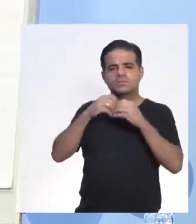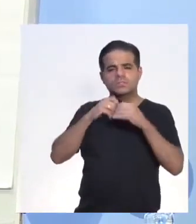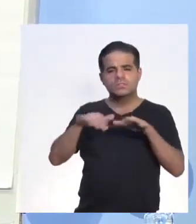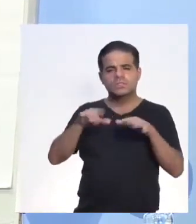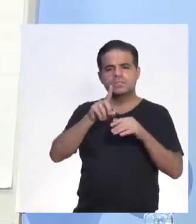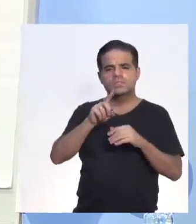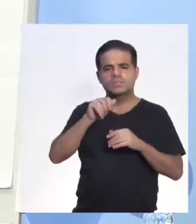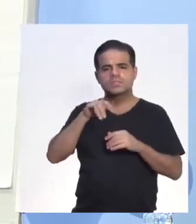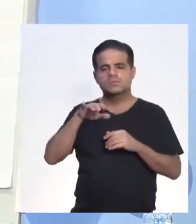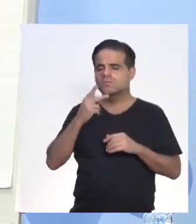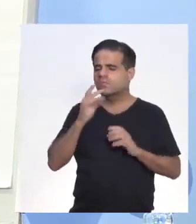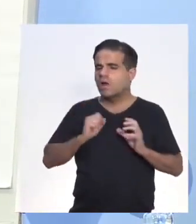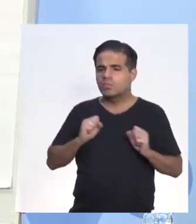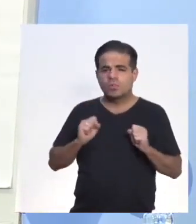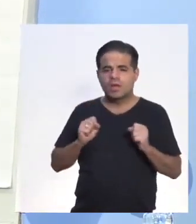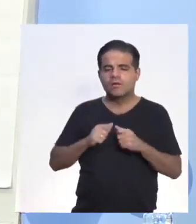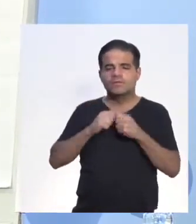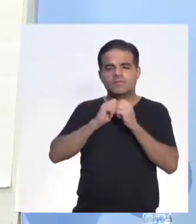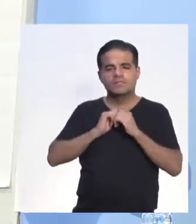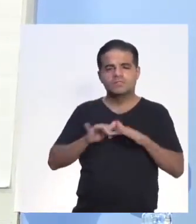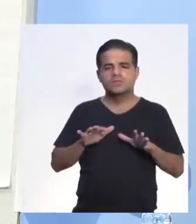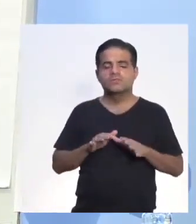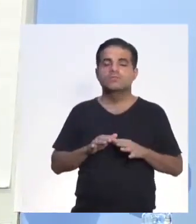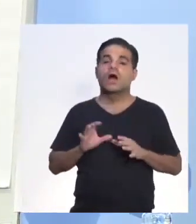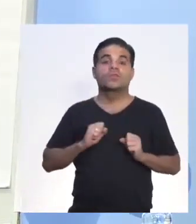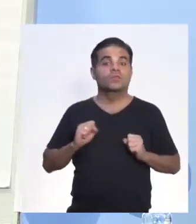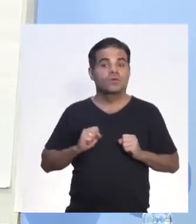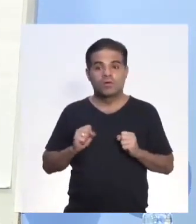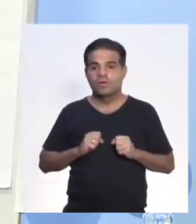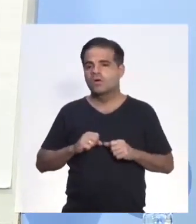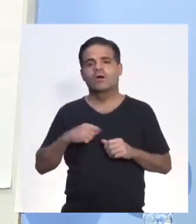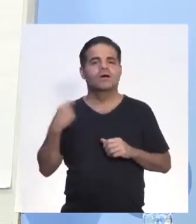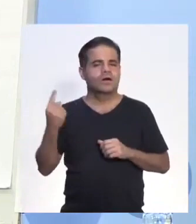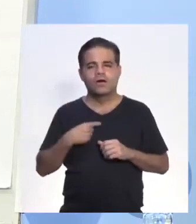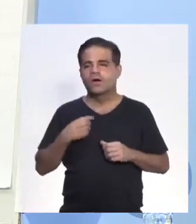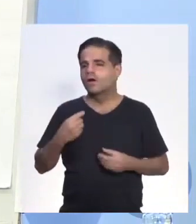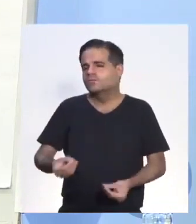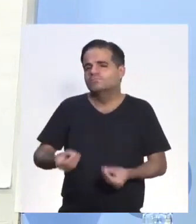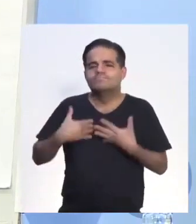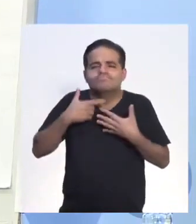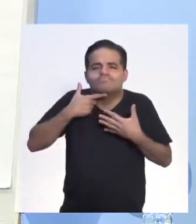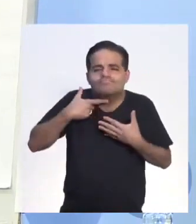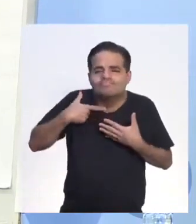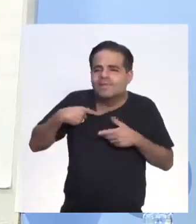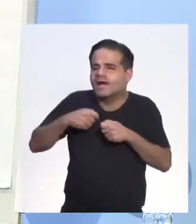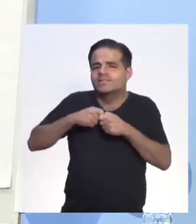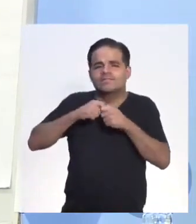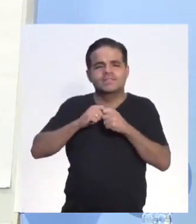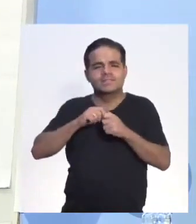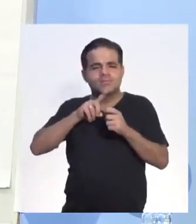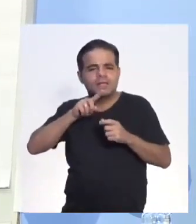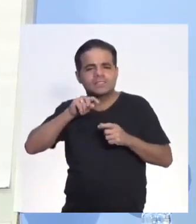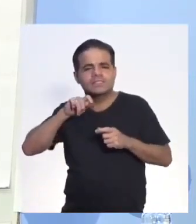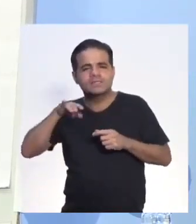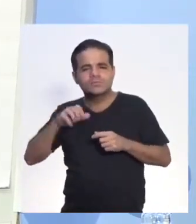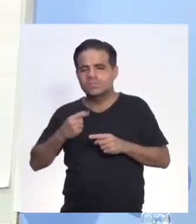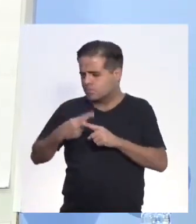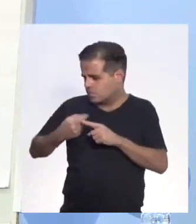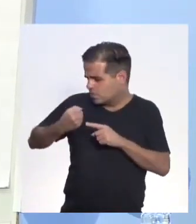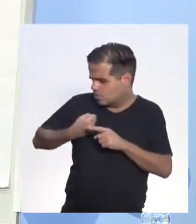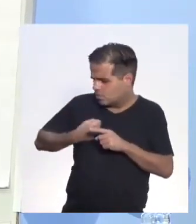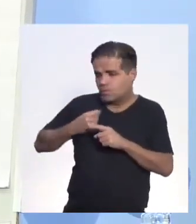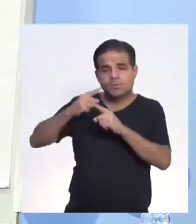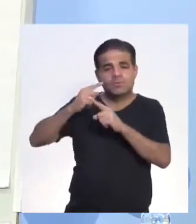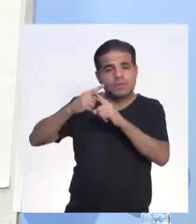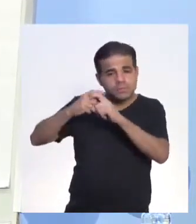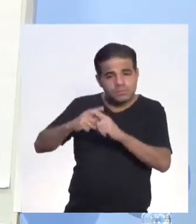distributiva. E falou que adorava fazer distributiva. Então, adoro. Quando eu vejo isso, eu falo, nossa, está me dando uma vontade de fazer uma distributiva. Porque o número está multiplicando